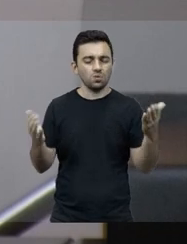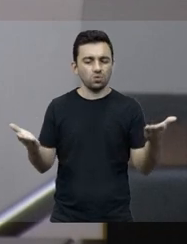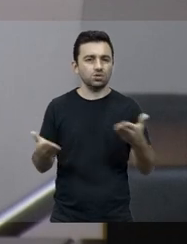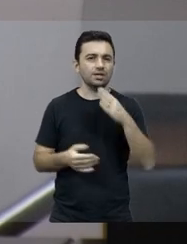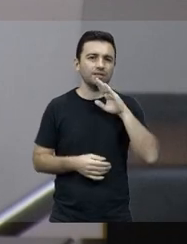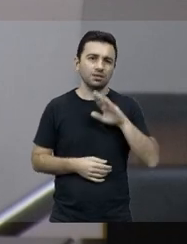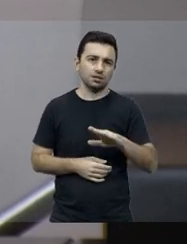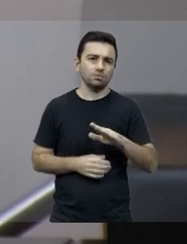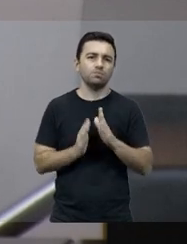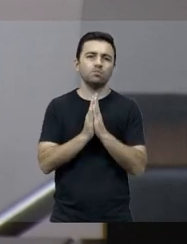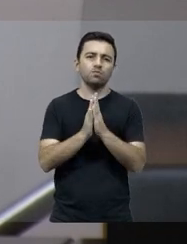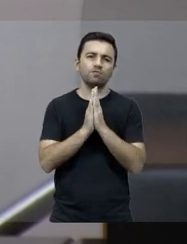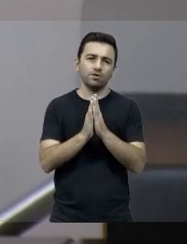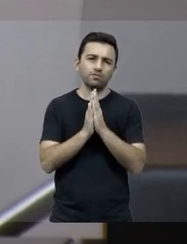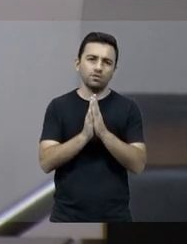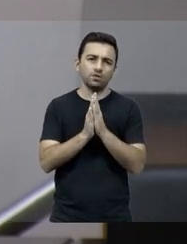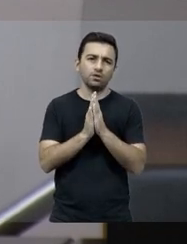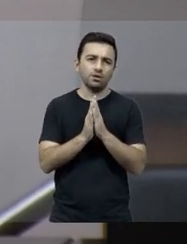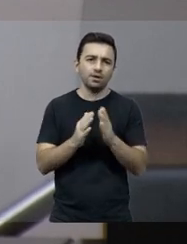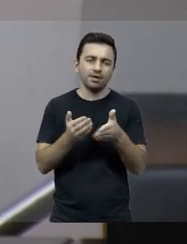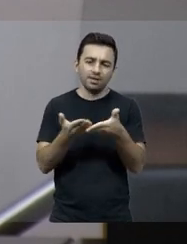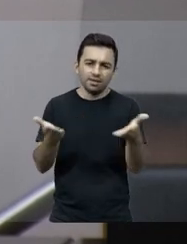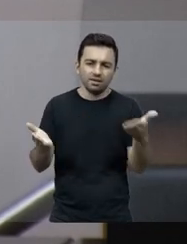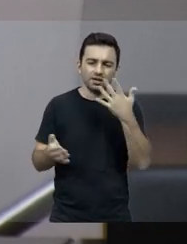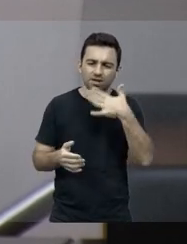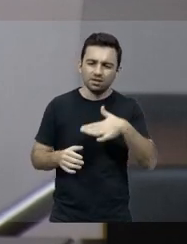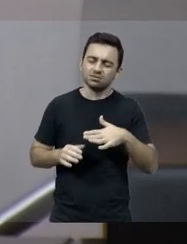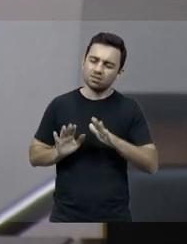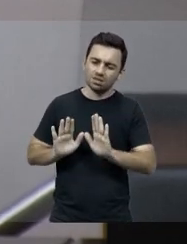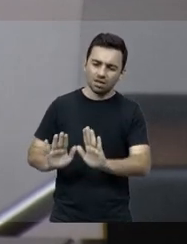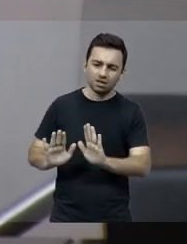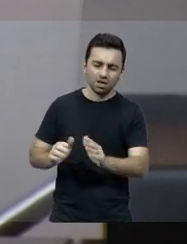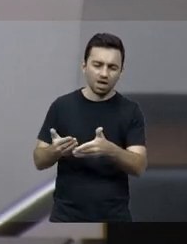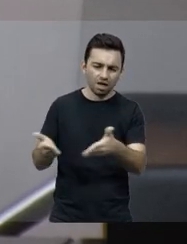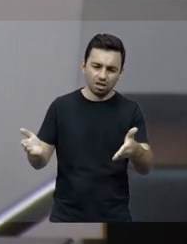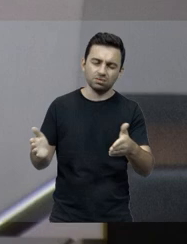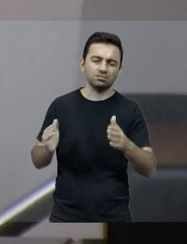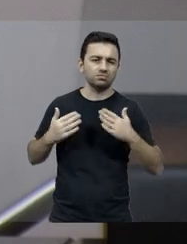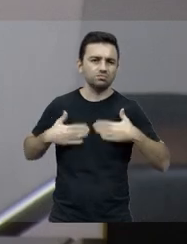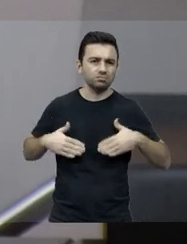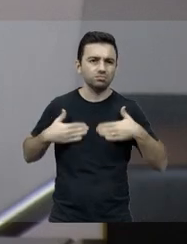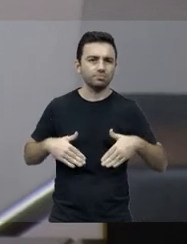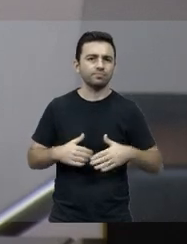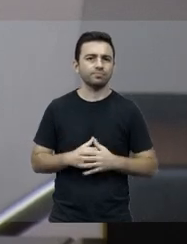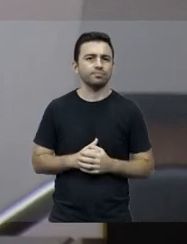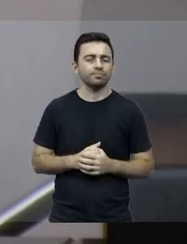Por favor, deixem as nossas crianças em paz. Obrigado.